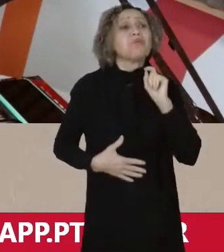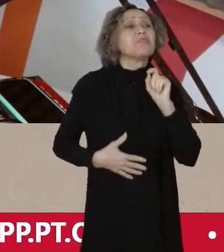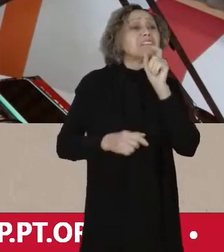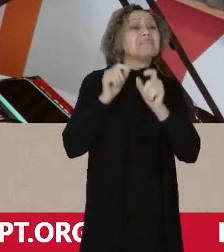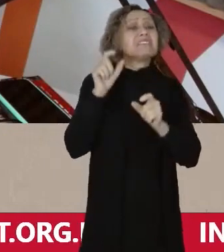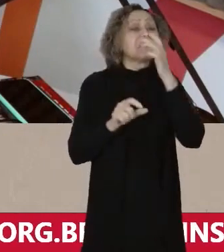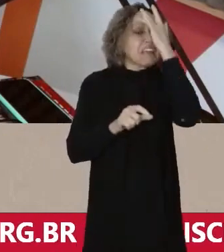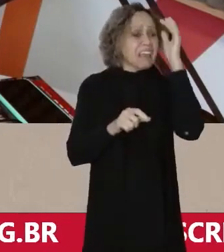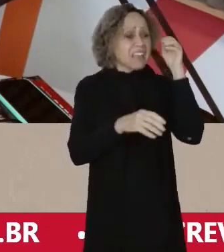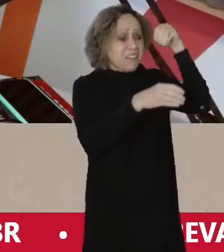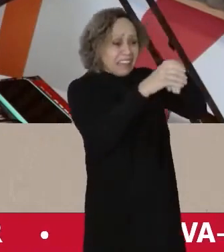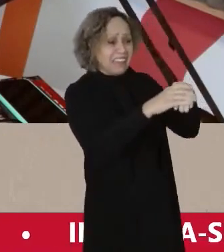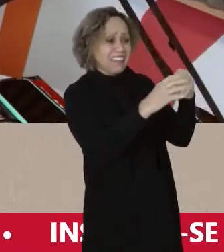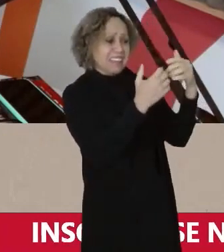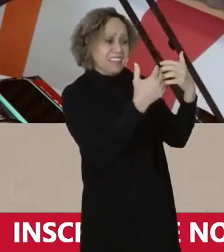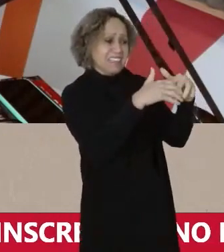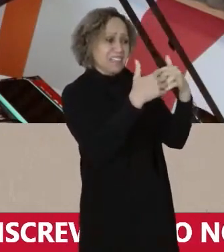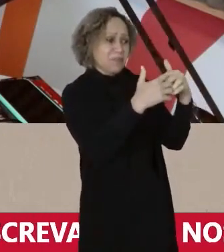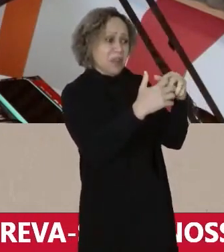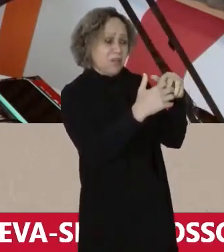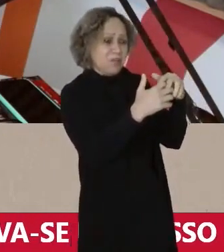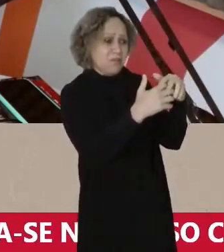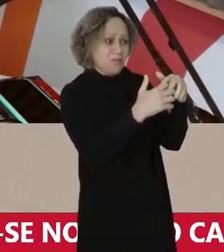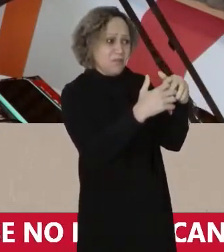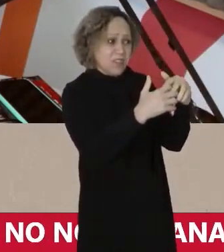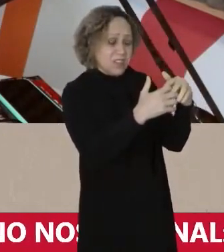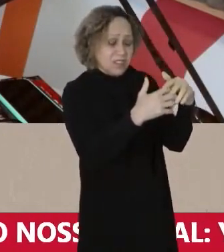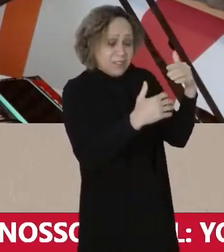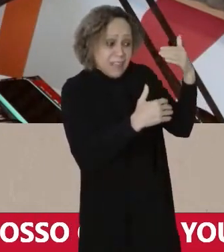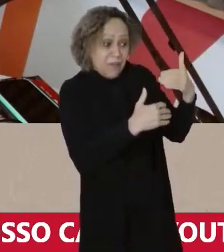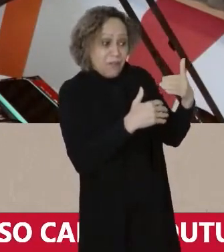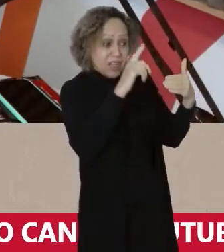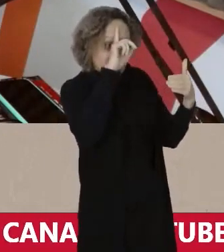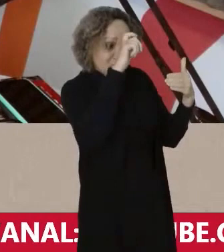caminhões. Então, o impacto foi um impacto de...